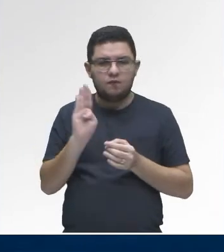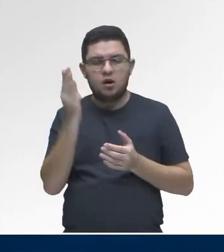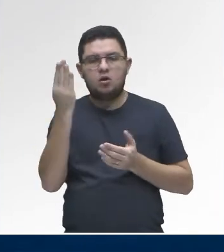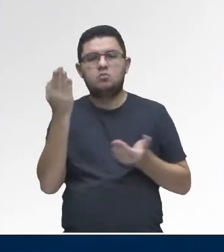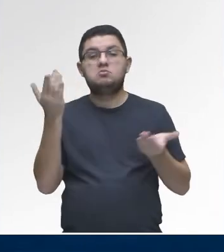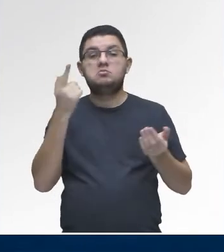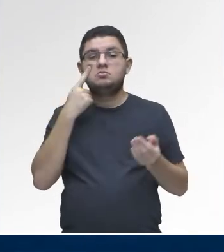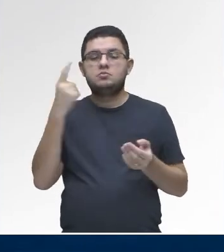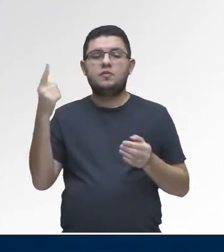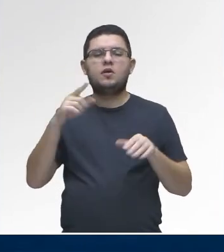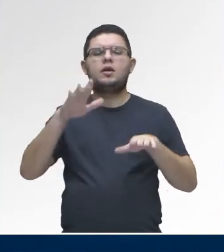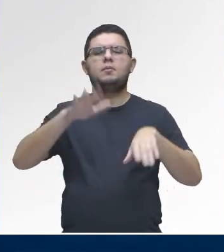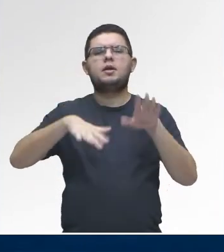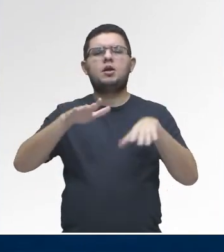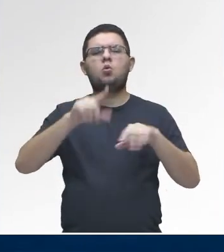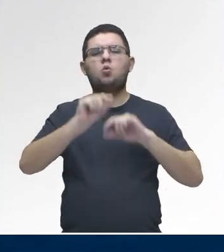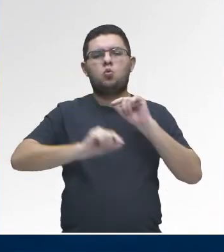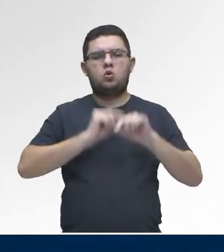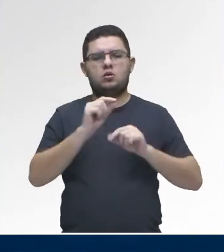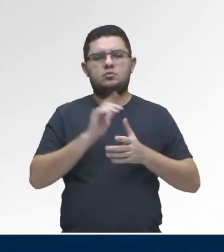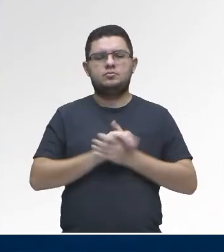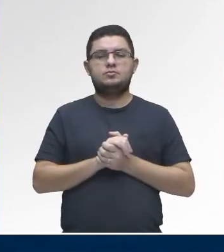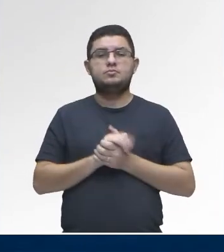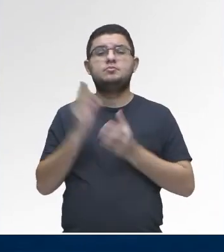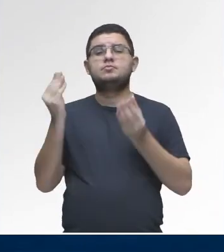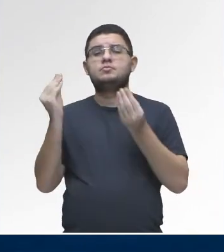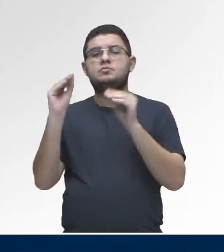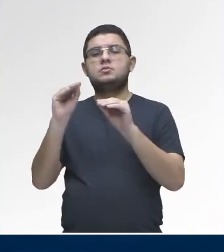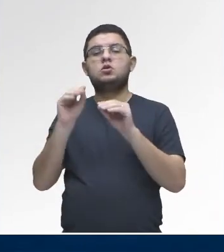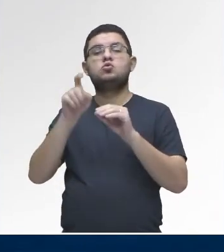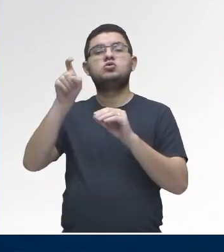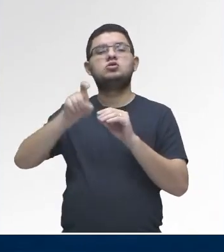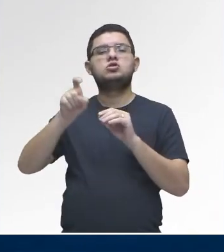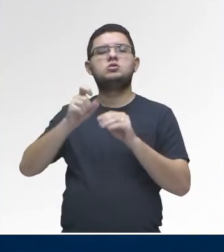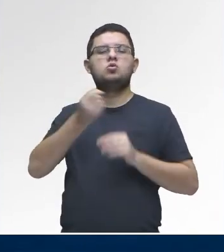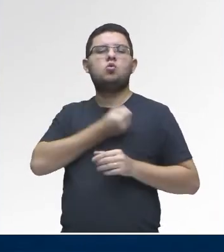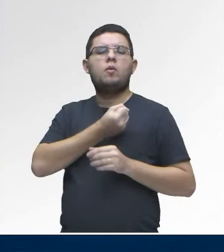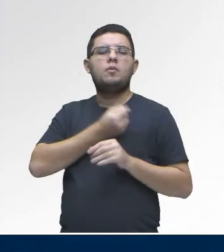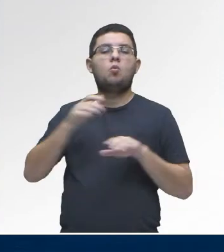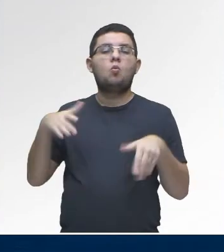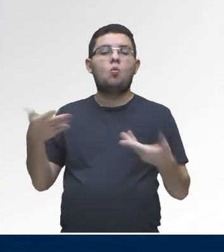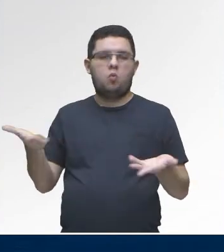quê? Depende do valor que eu colocar aqui no x.